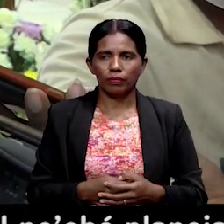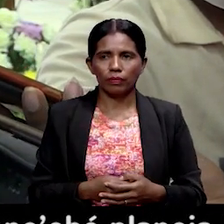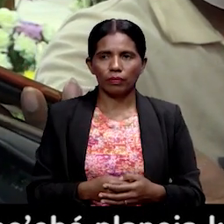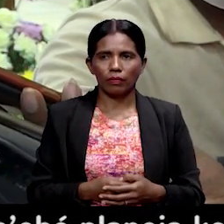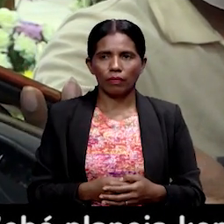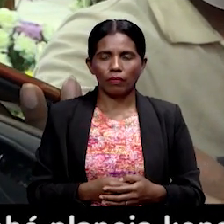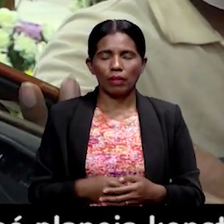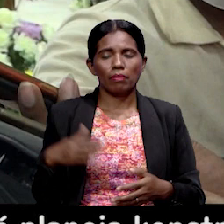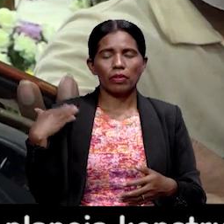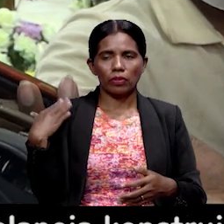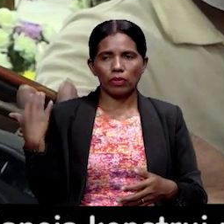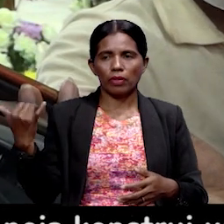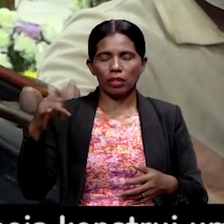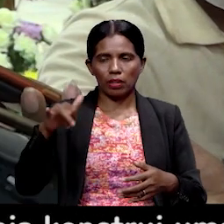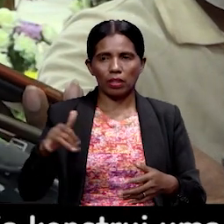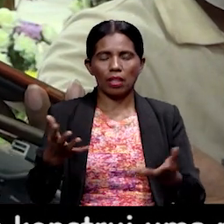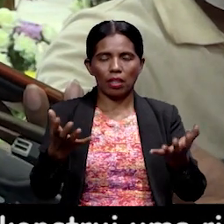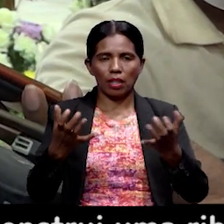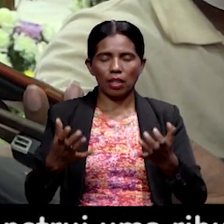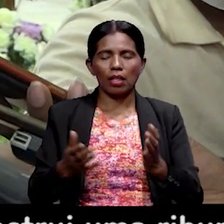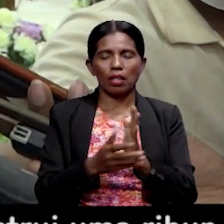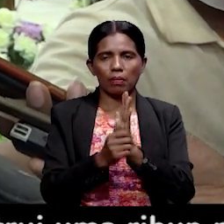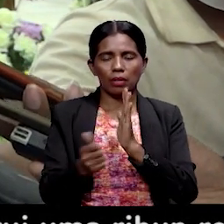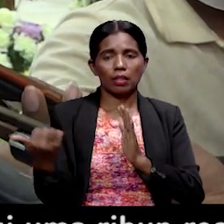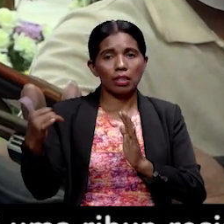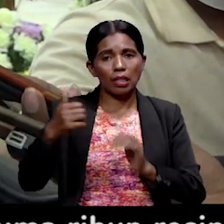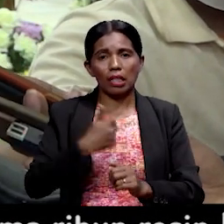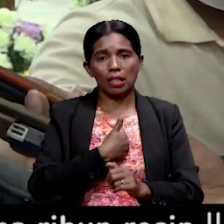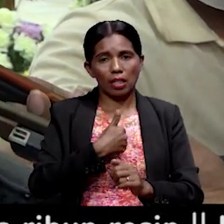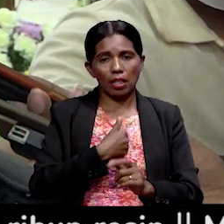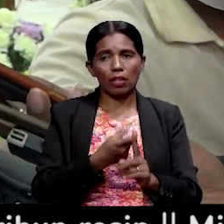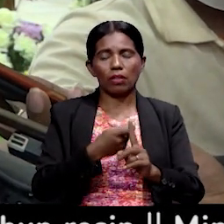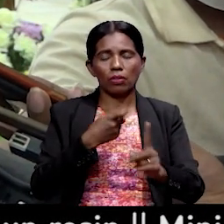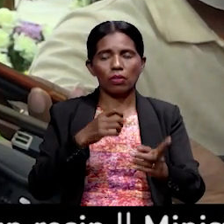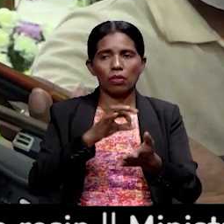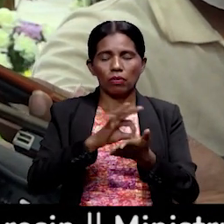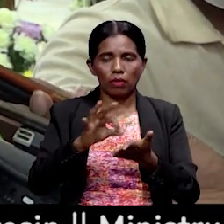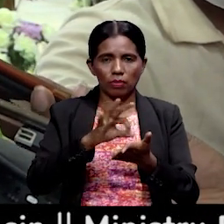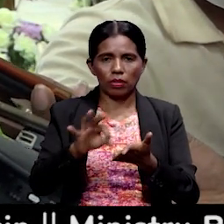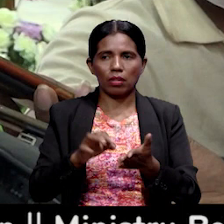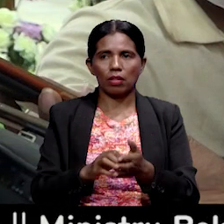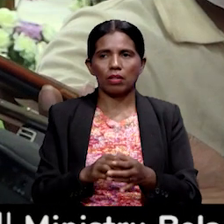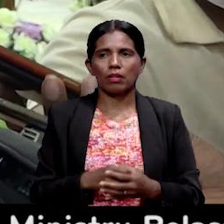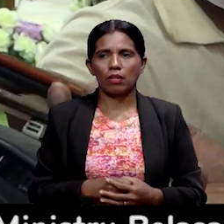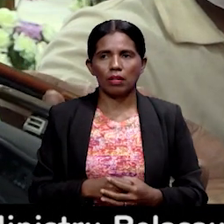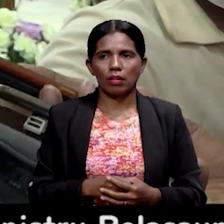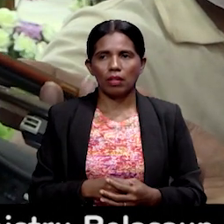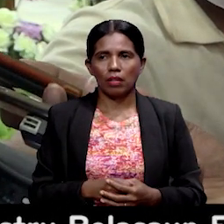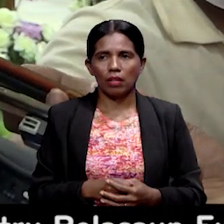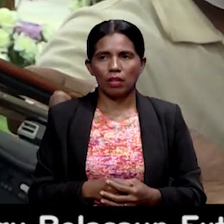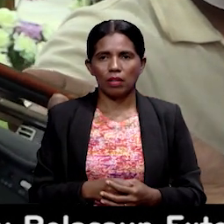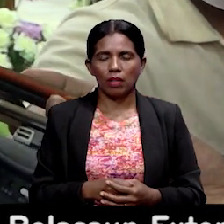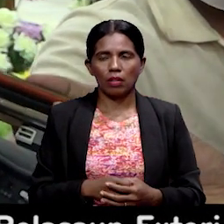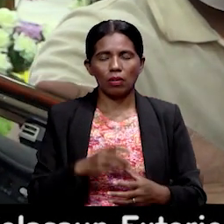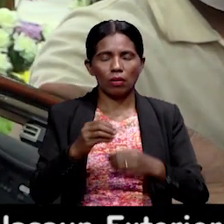ba foi insa asira nebe hakar kapasitas nian liliu se formação formal ida ia